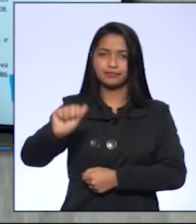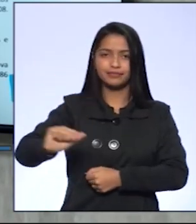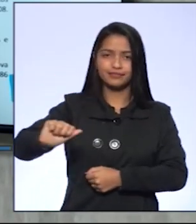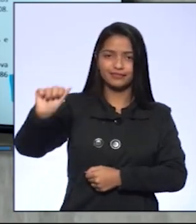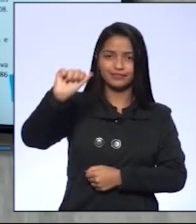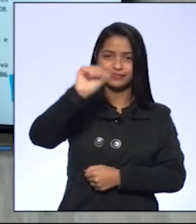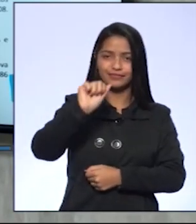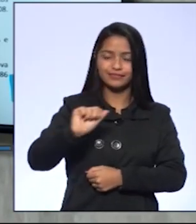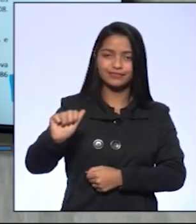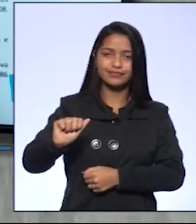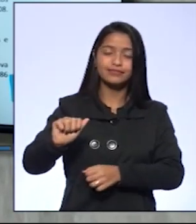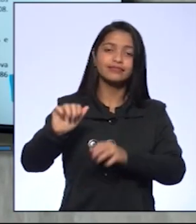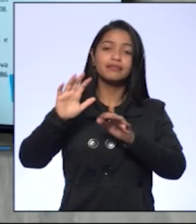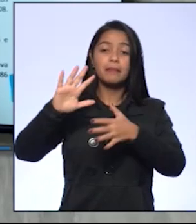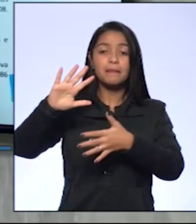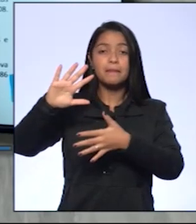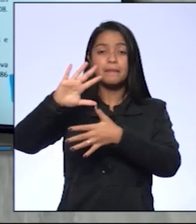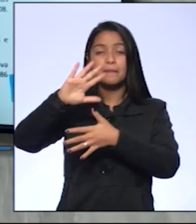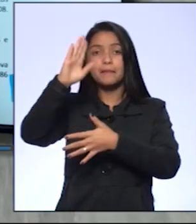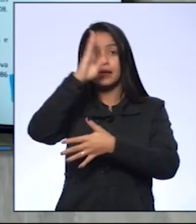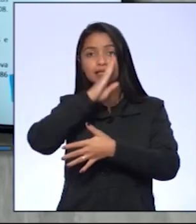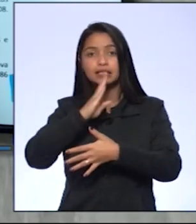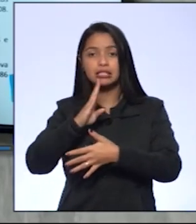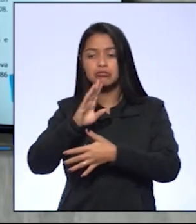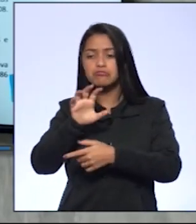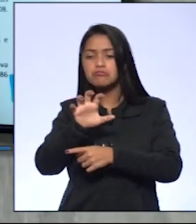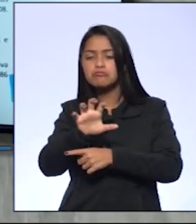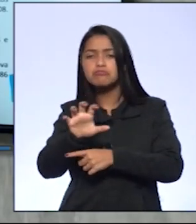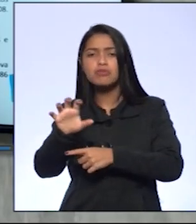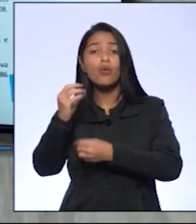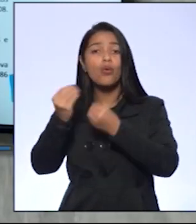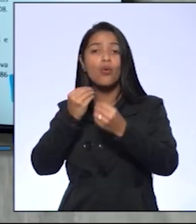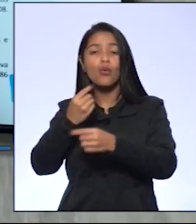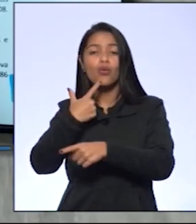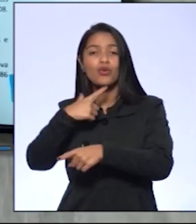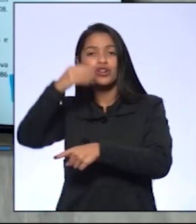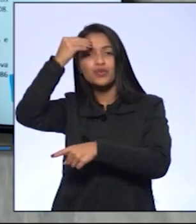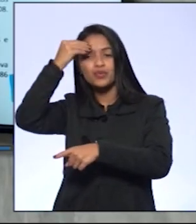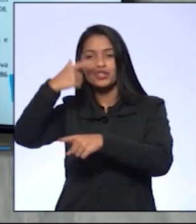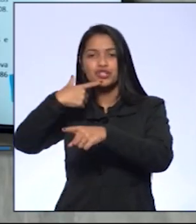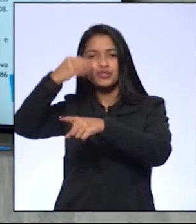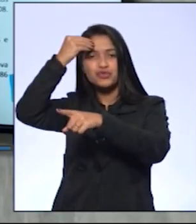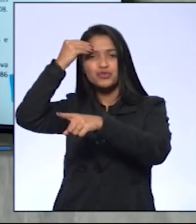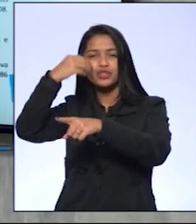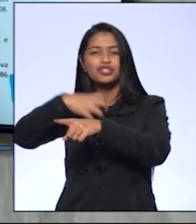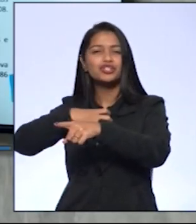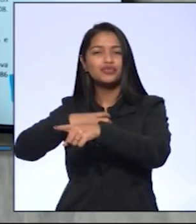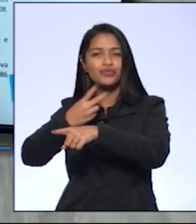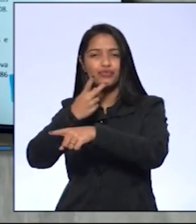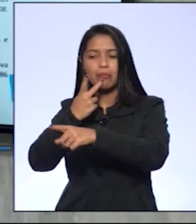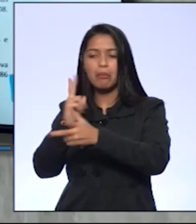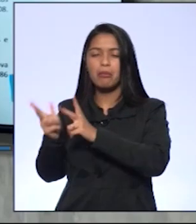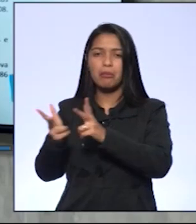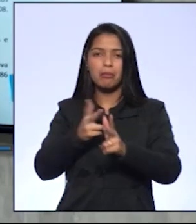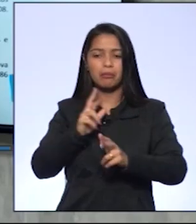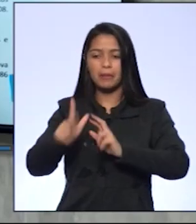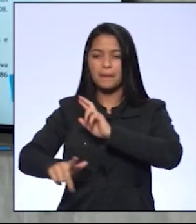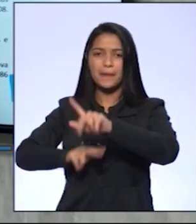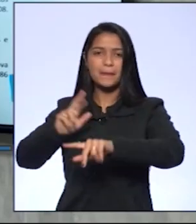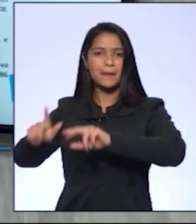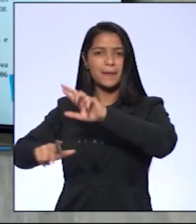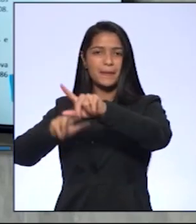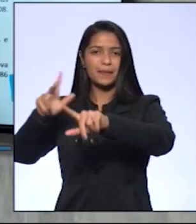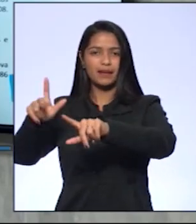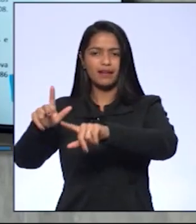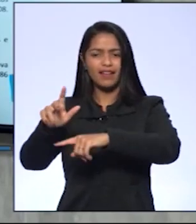imagina um mapa do Brasil agora dividido em dialetos. Você vai perceber que os dialetos, eles não correspondem às linhas